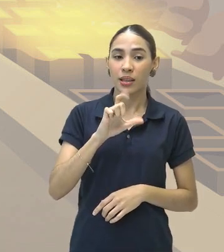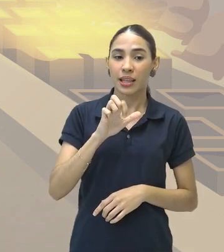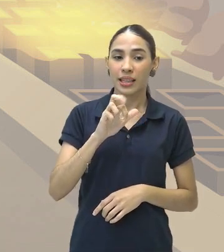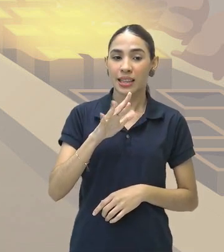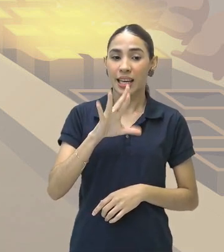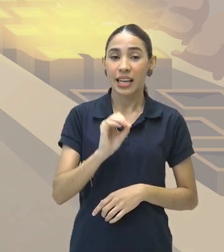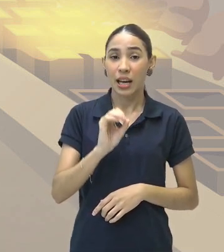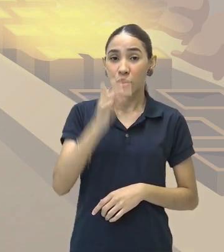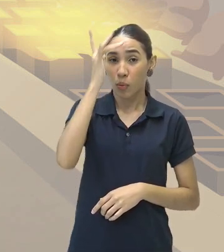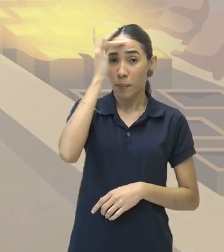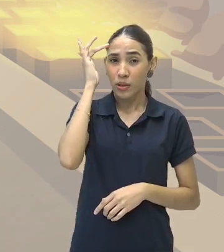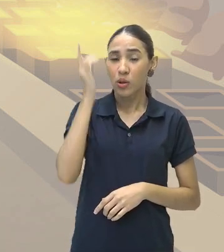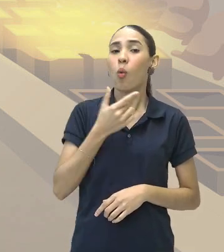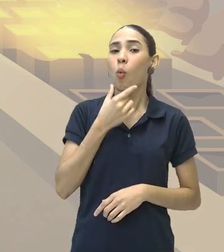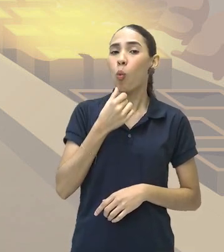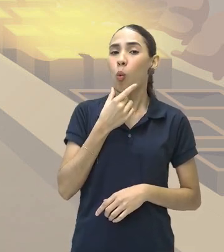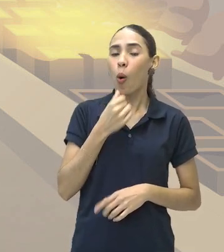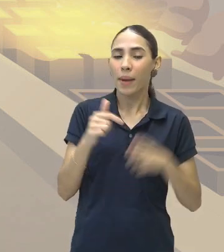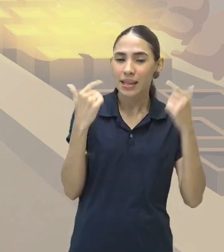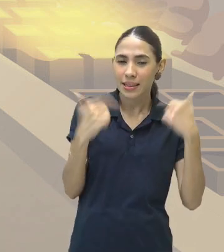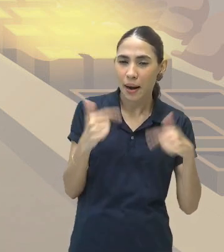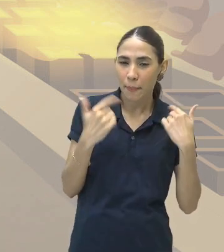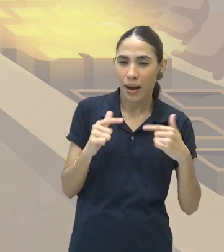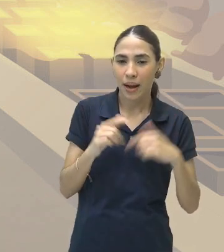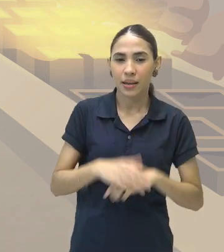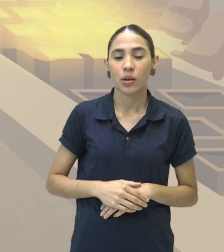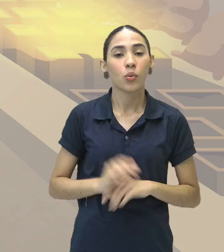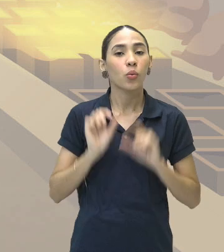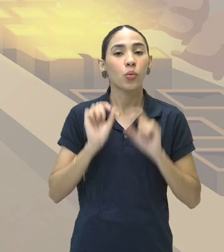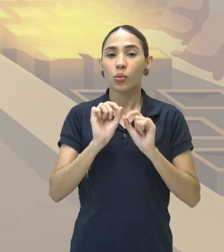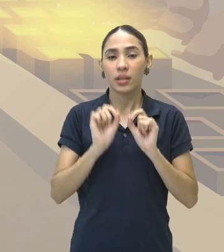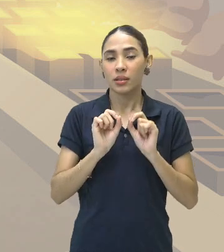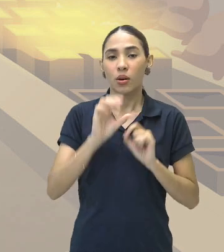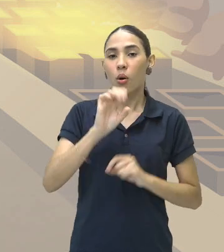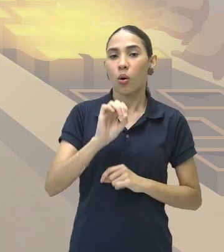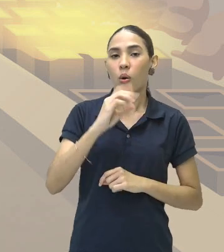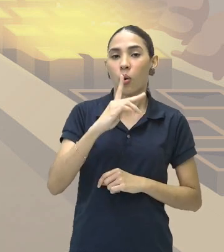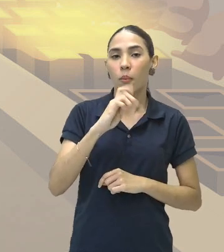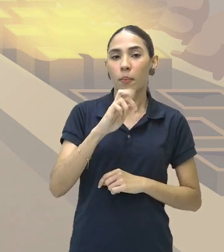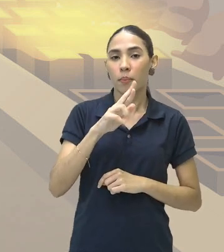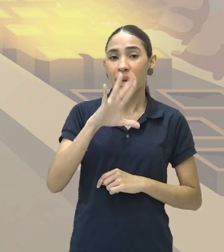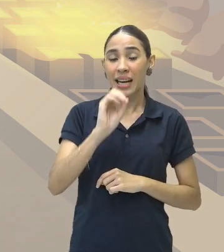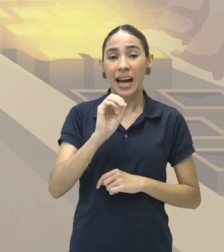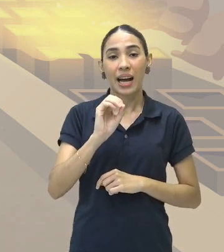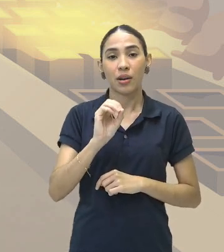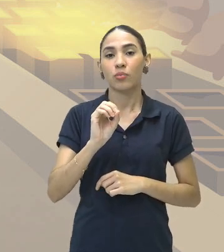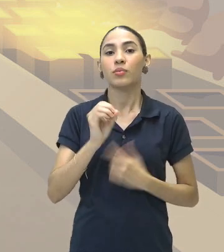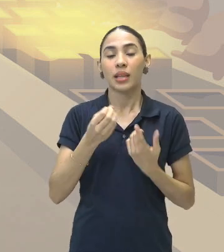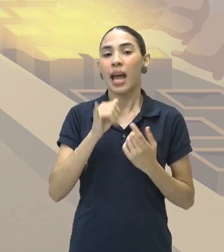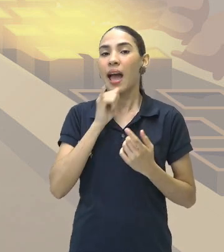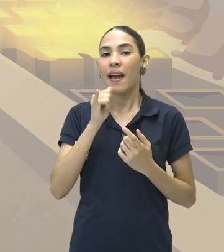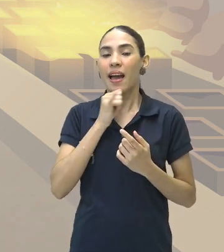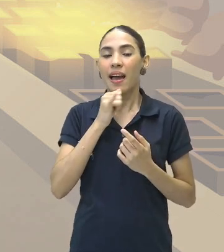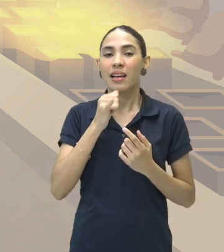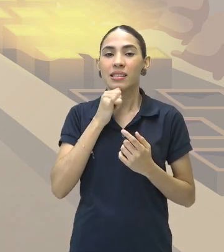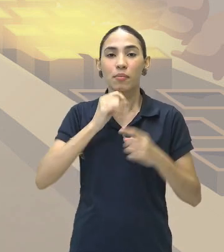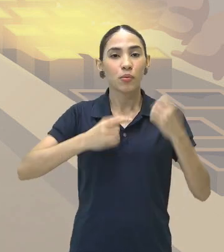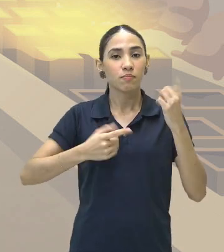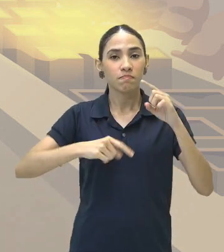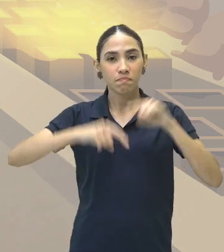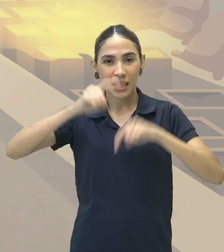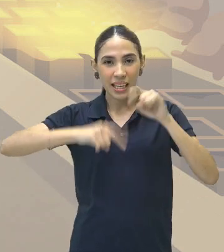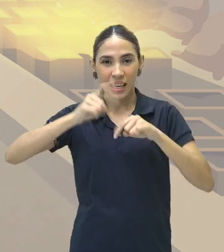O proletário, que é o operário. O que é o operário? É aquele que opera a máquina. Por isso vai ser chamado